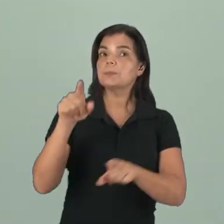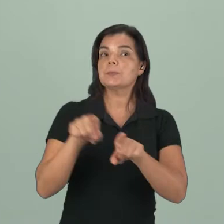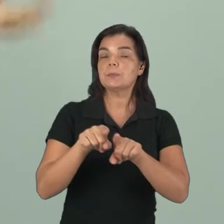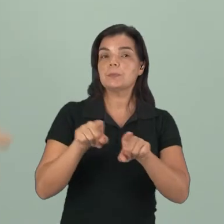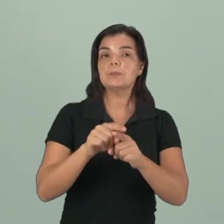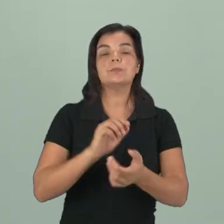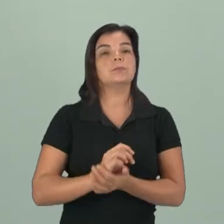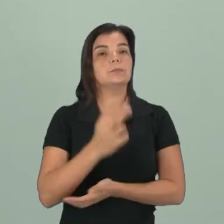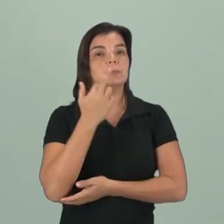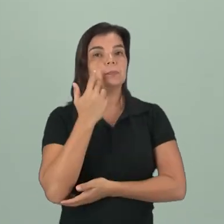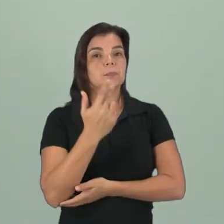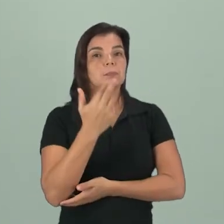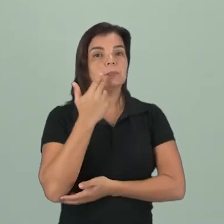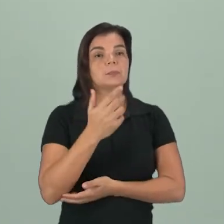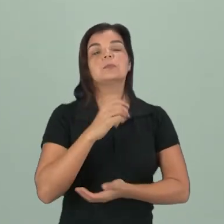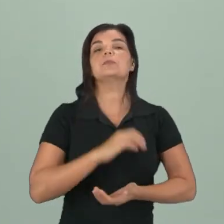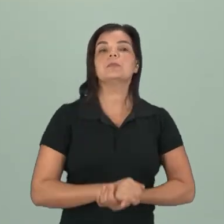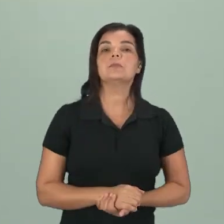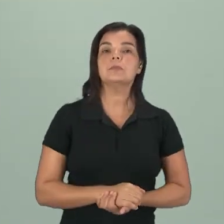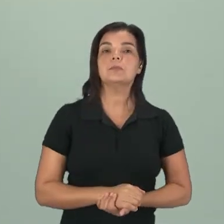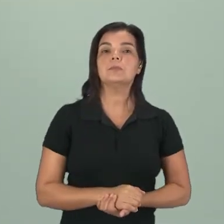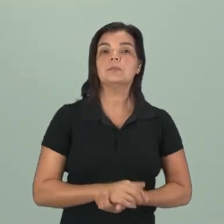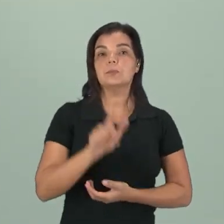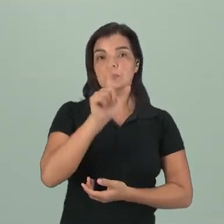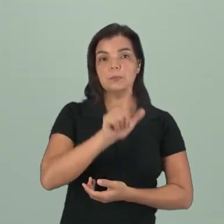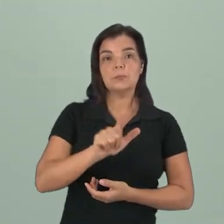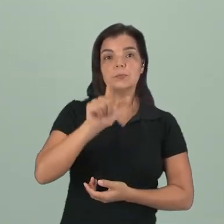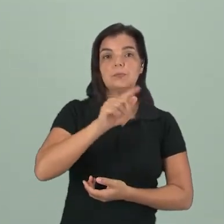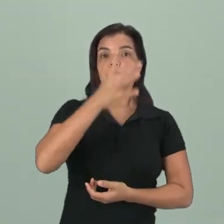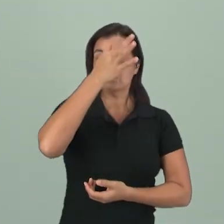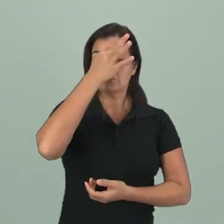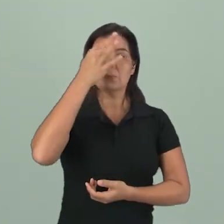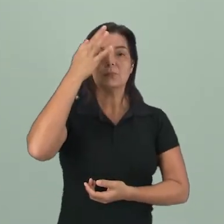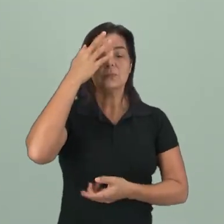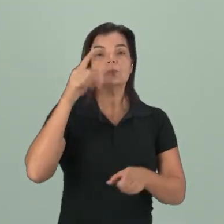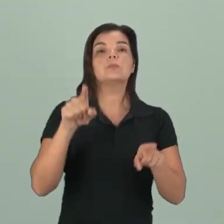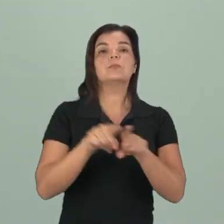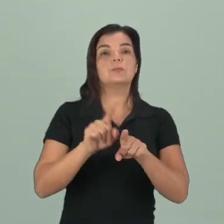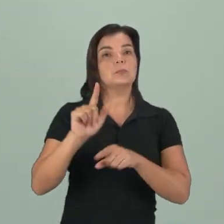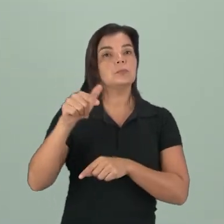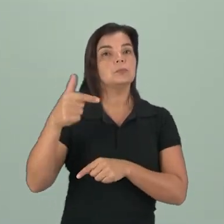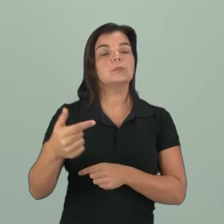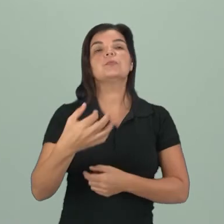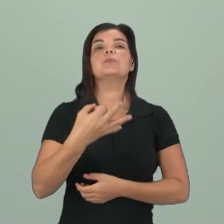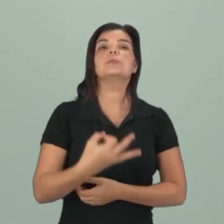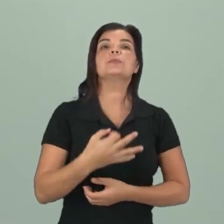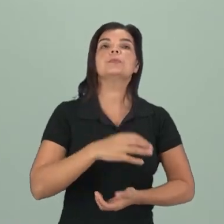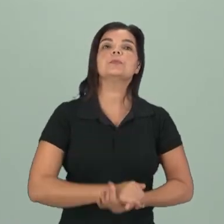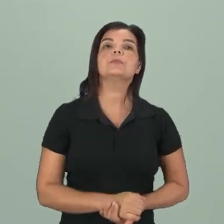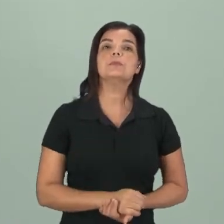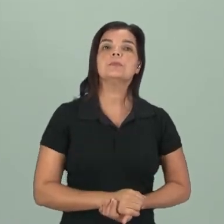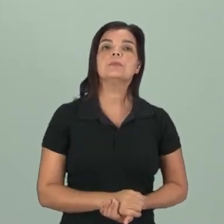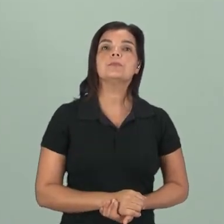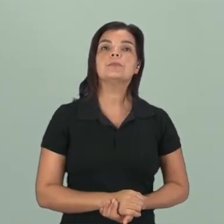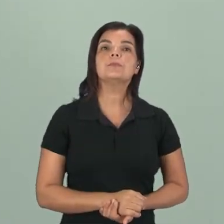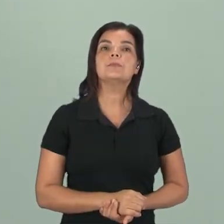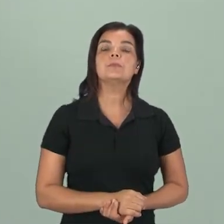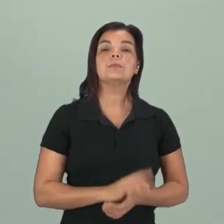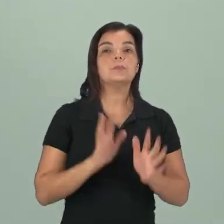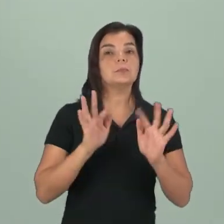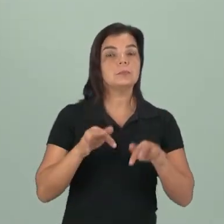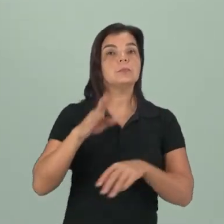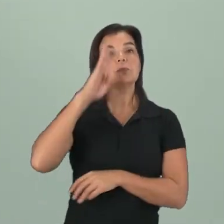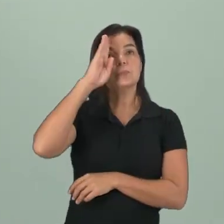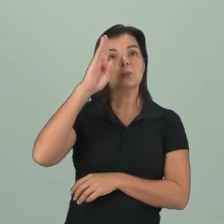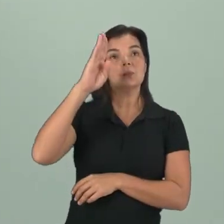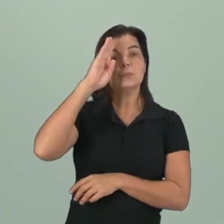as de língua de literatura, de filosofia e também outras, certo? Vamos lá, para finalizar,